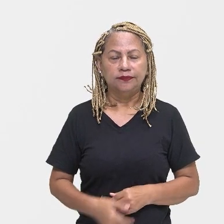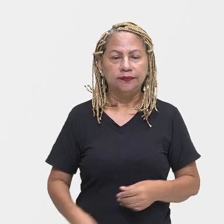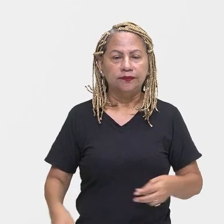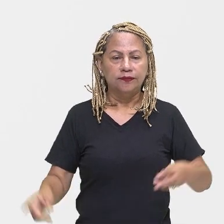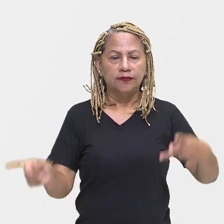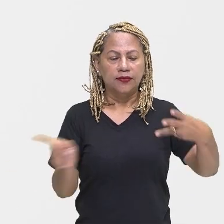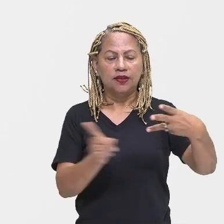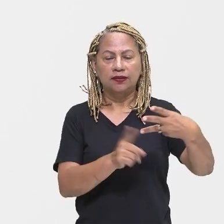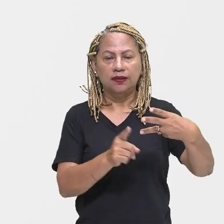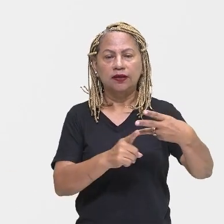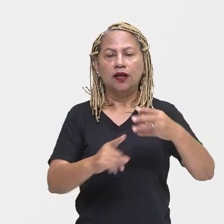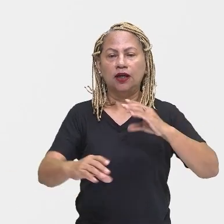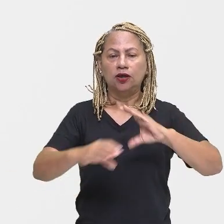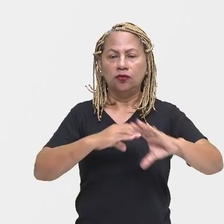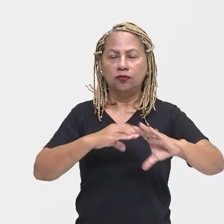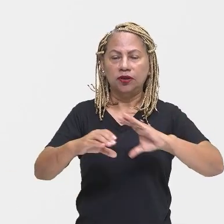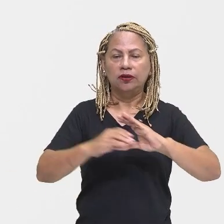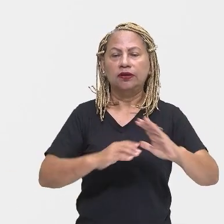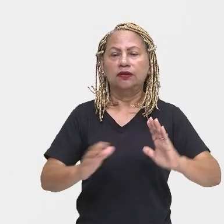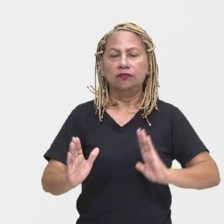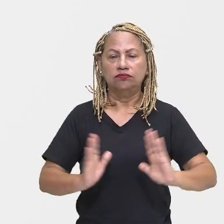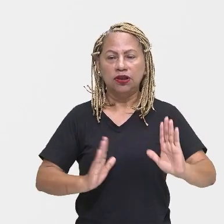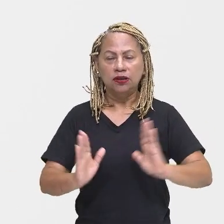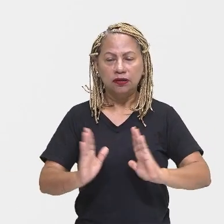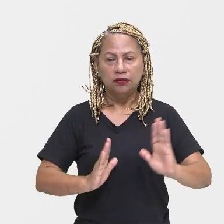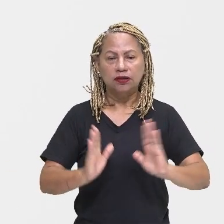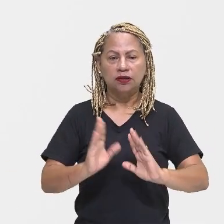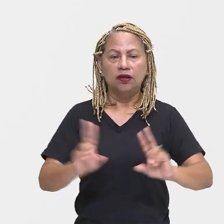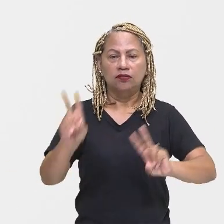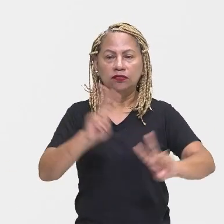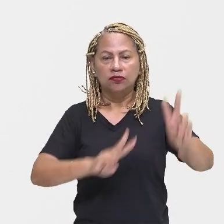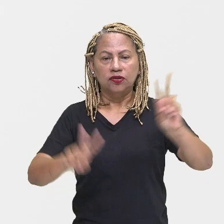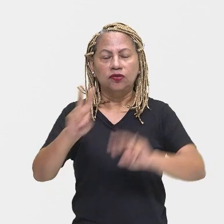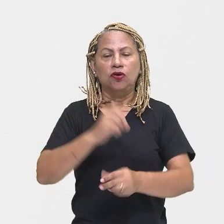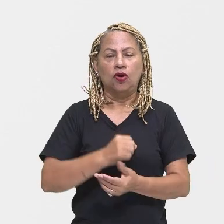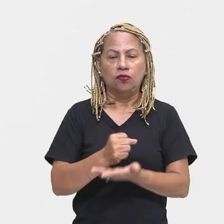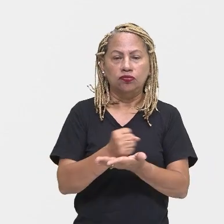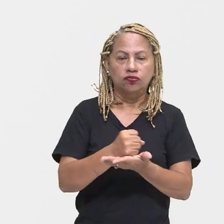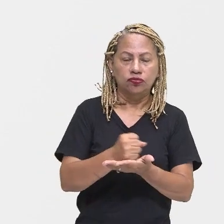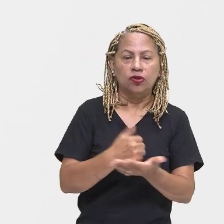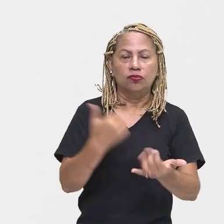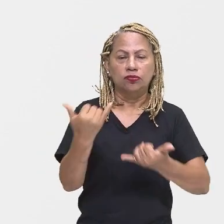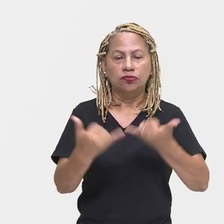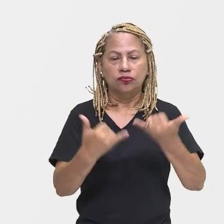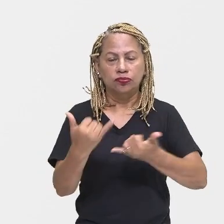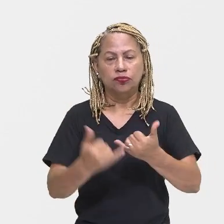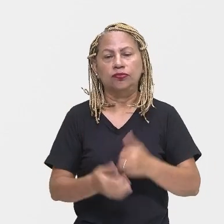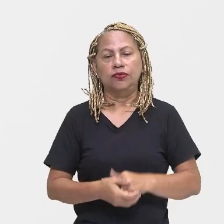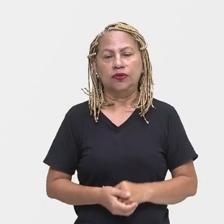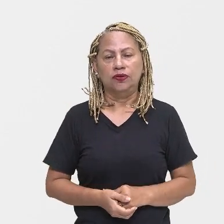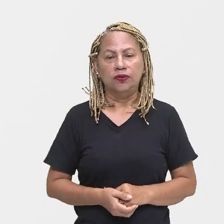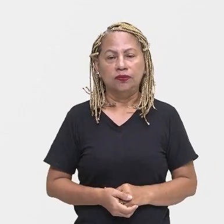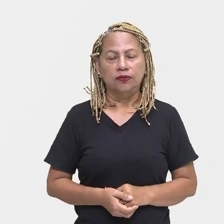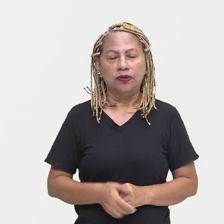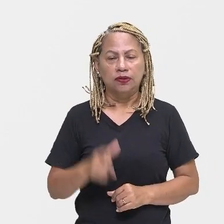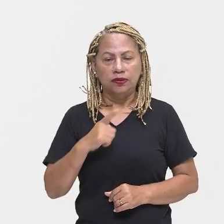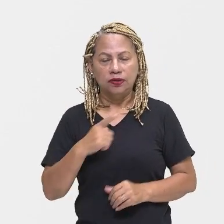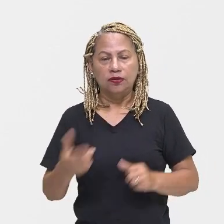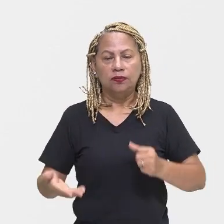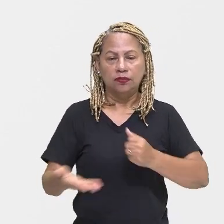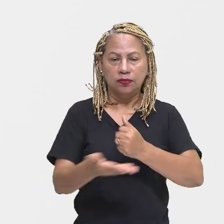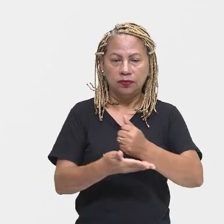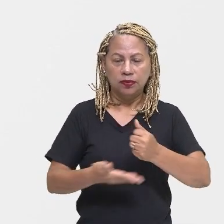3. Comunicação entre os elementos visuais do jogo e o jogador, né? Embora os jogos sejam baseados em uma